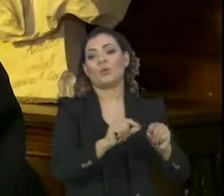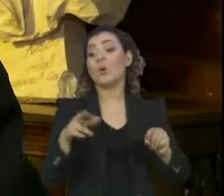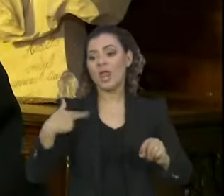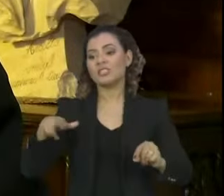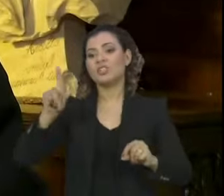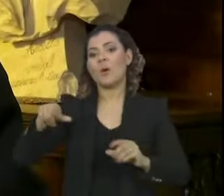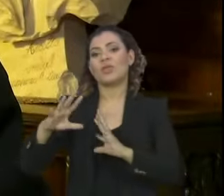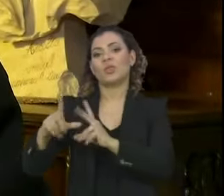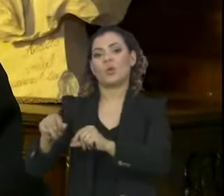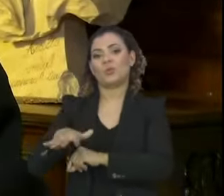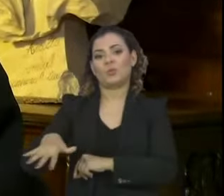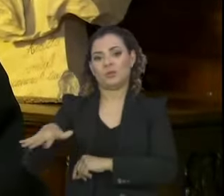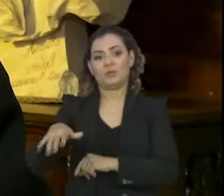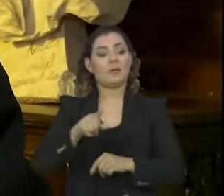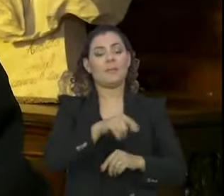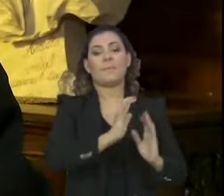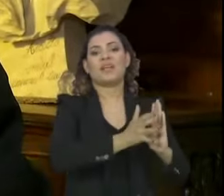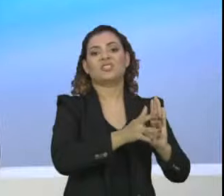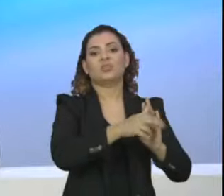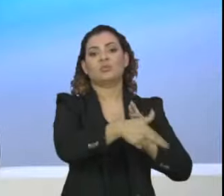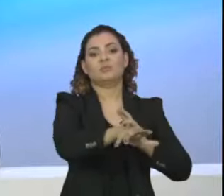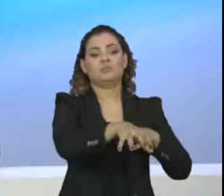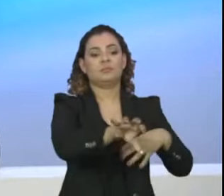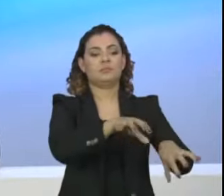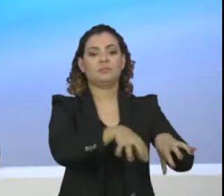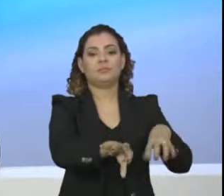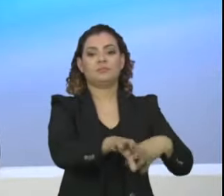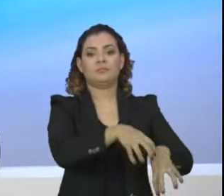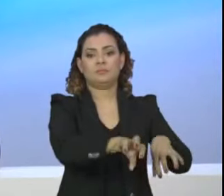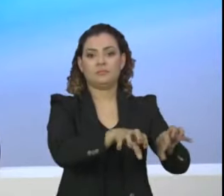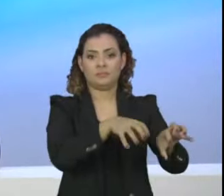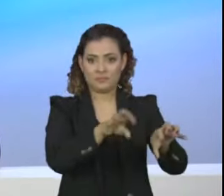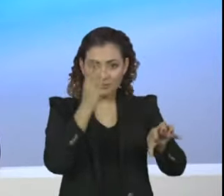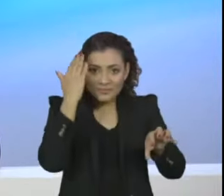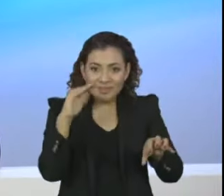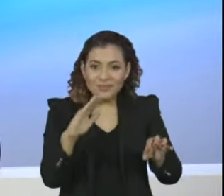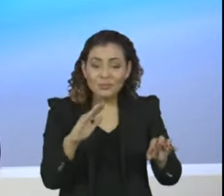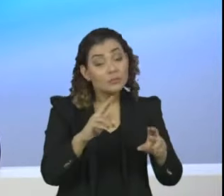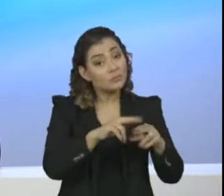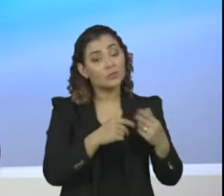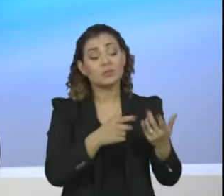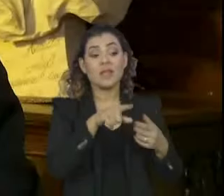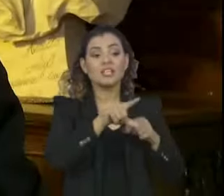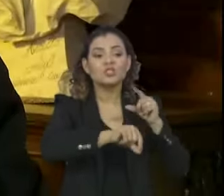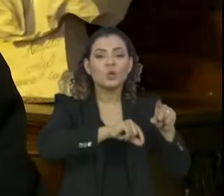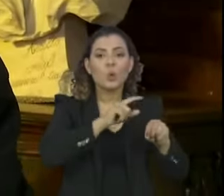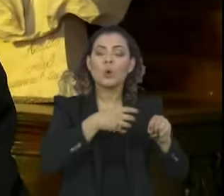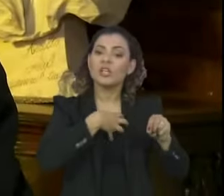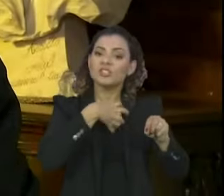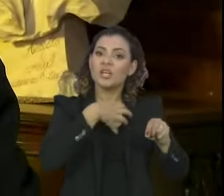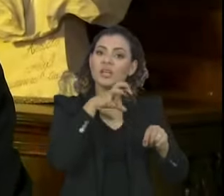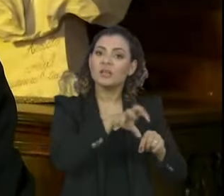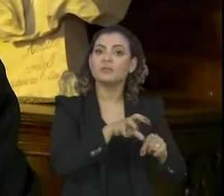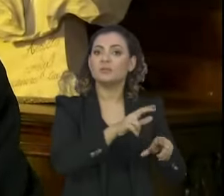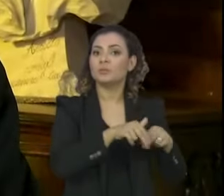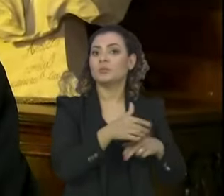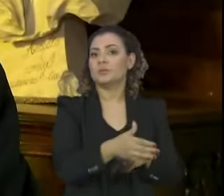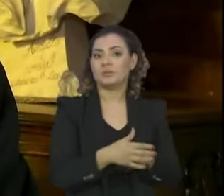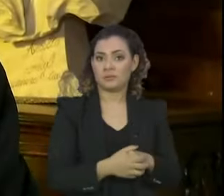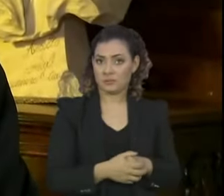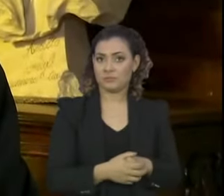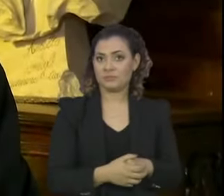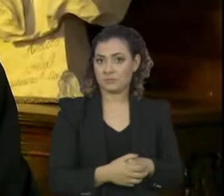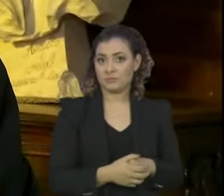o partido faz uma escolha de lógica uma escolha de um cabinho uma escolha enfim de